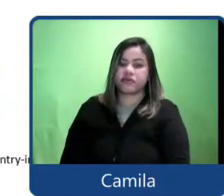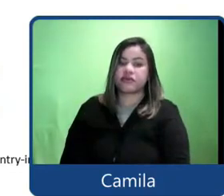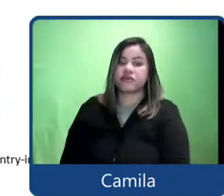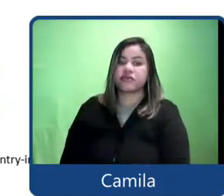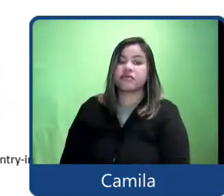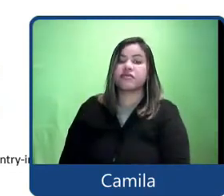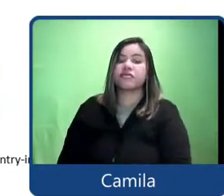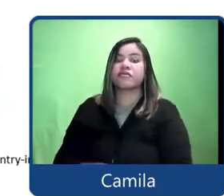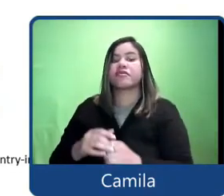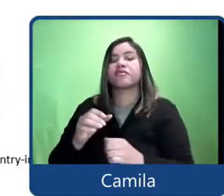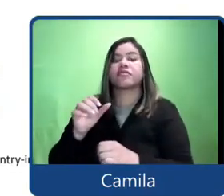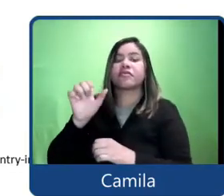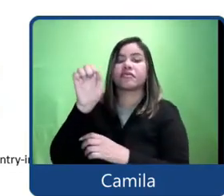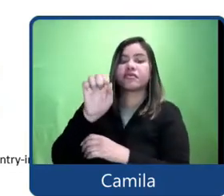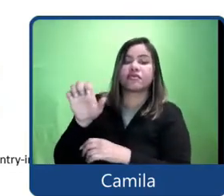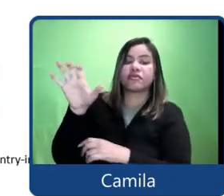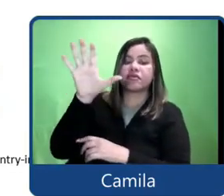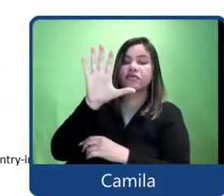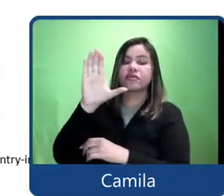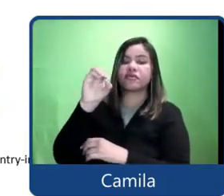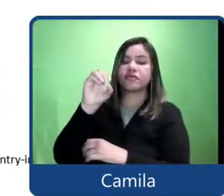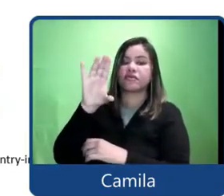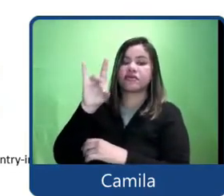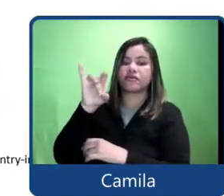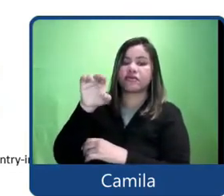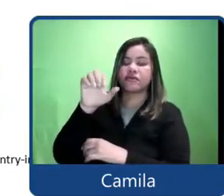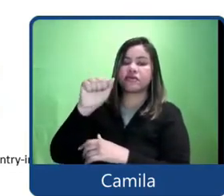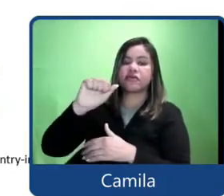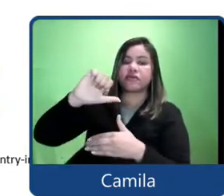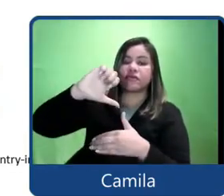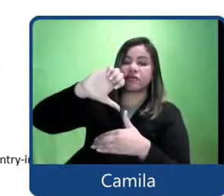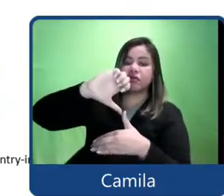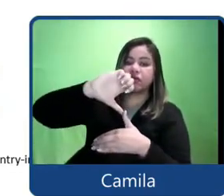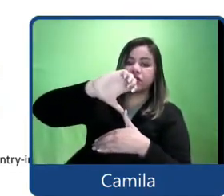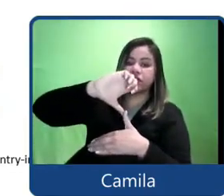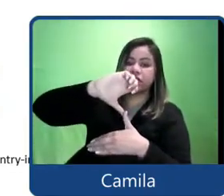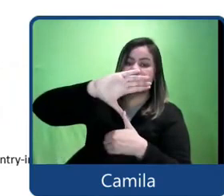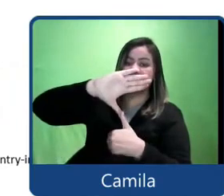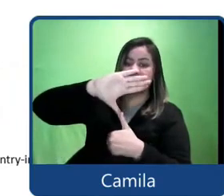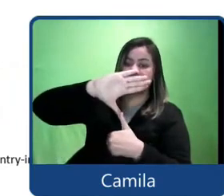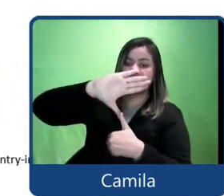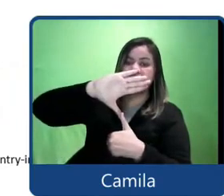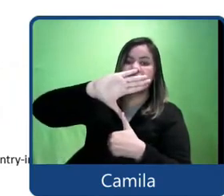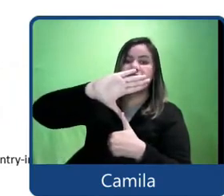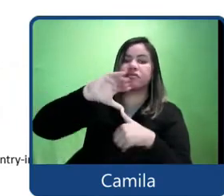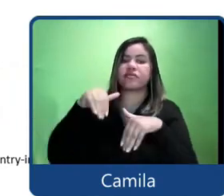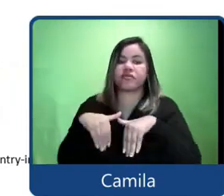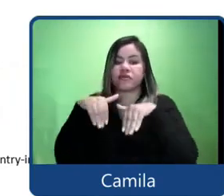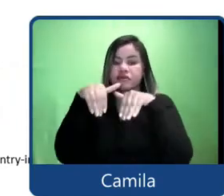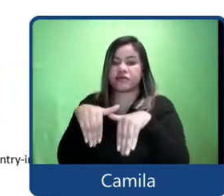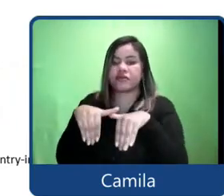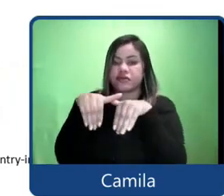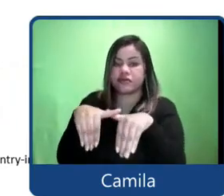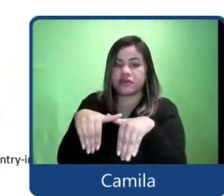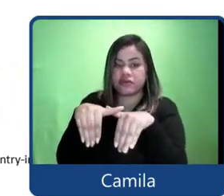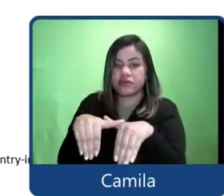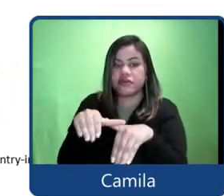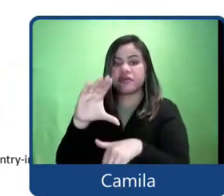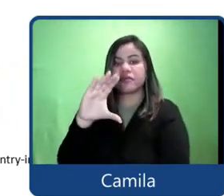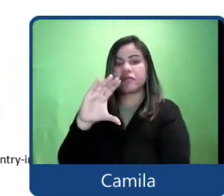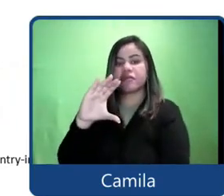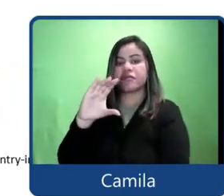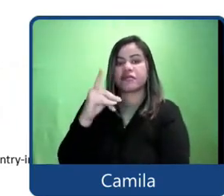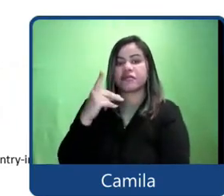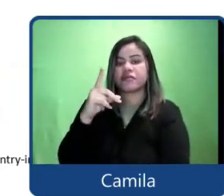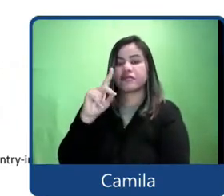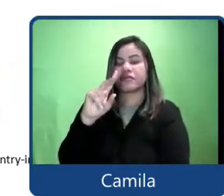Europa Ocidental, e América do Norte e Austrália, e também o Chile, estão mais bem preparados, e é interessante a gente pensar